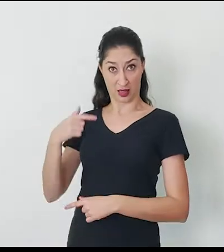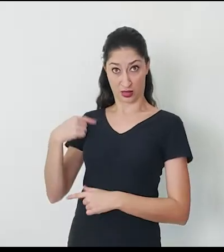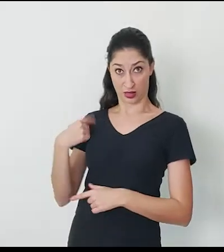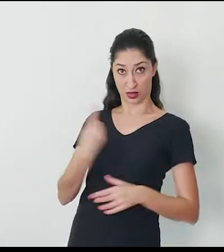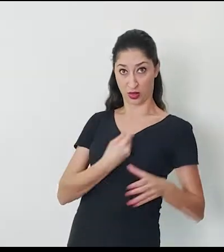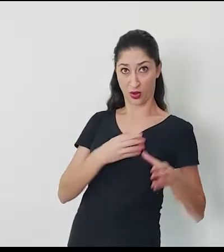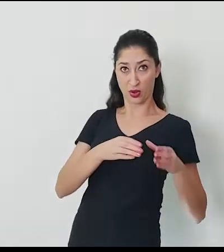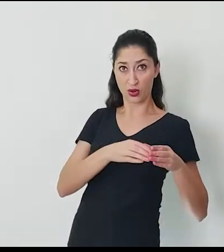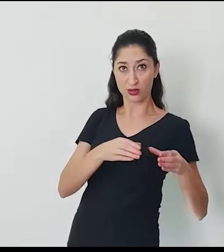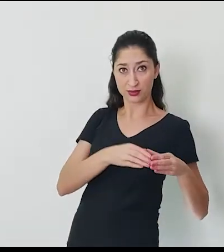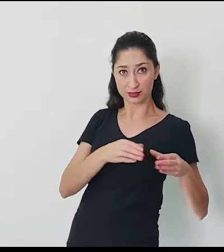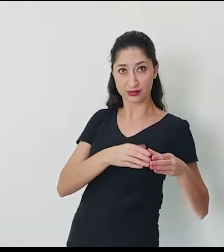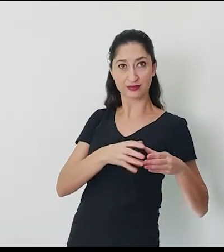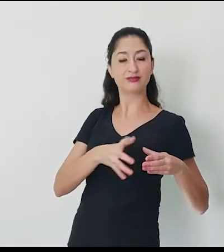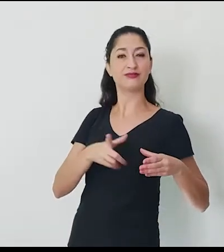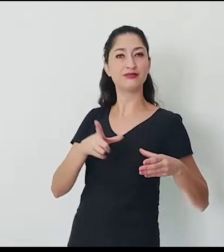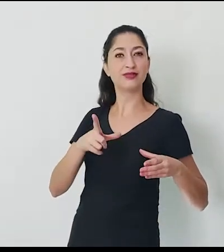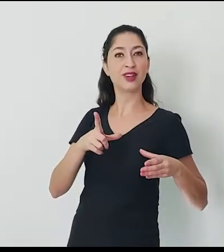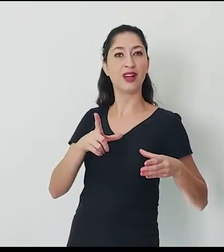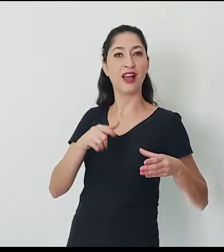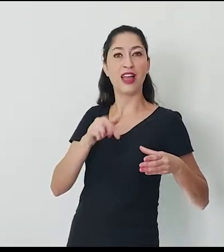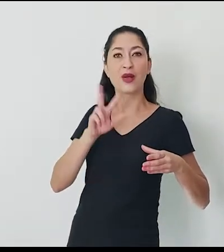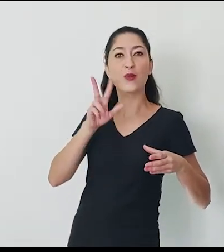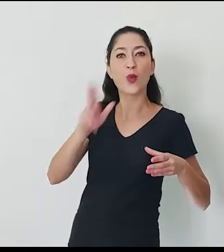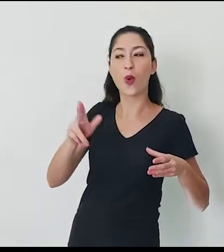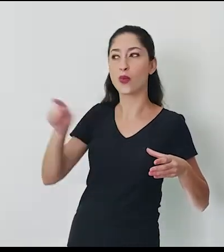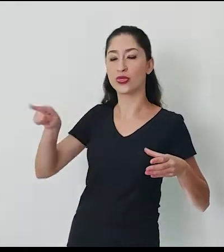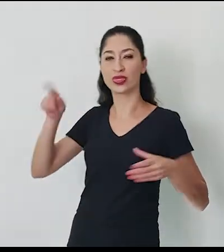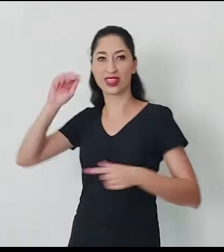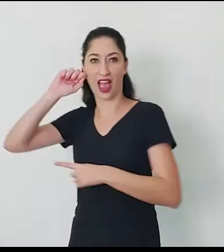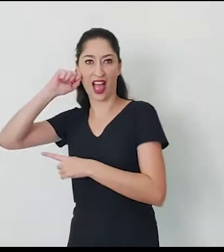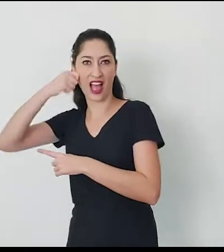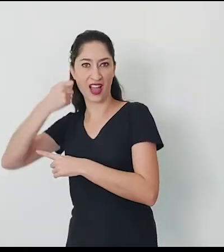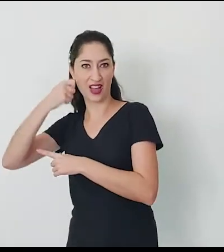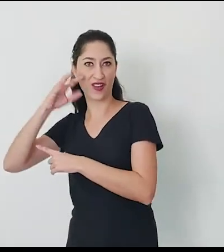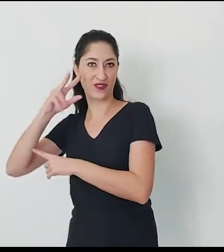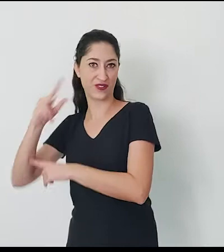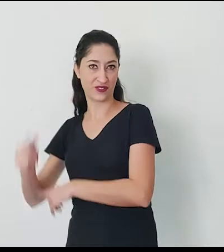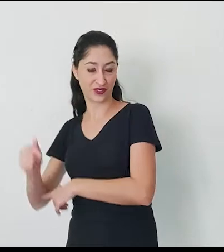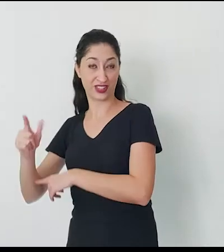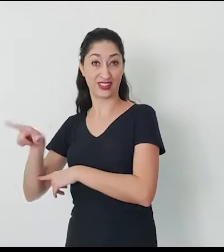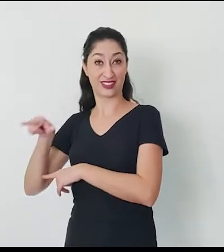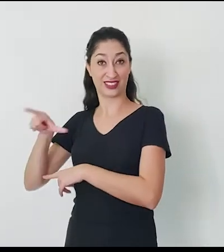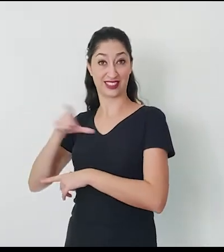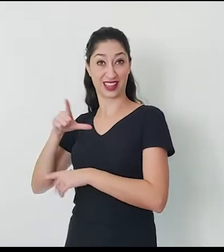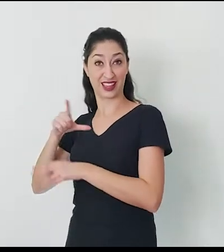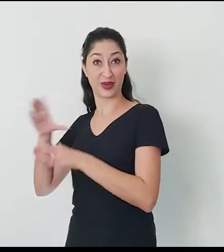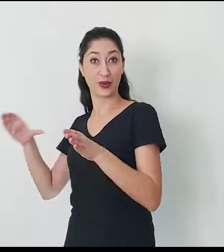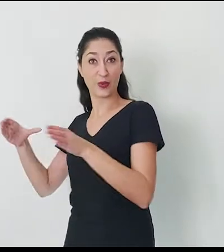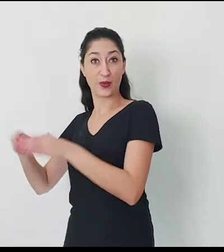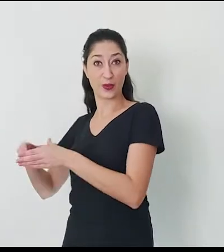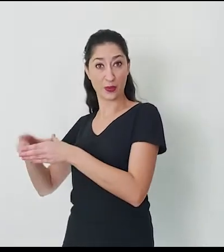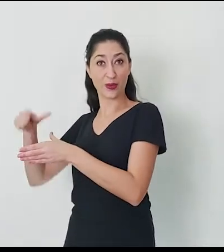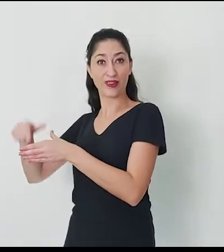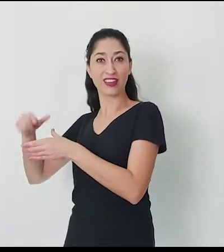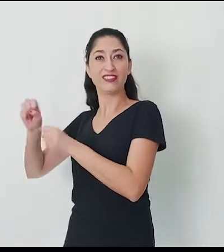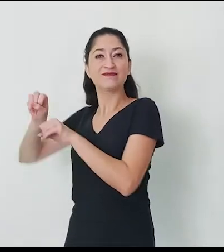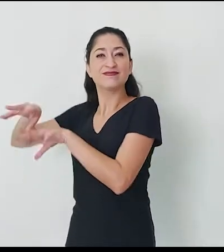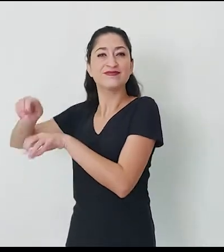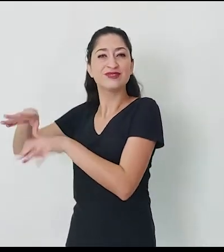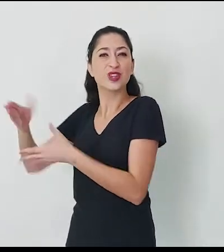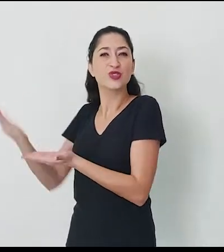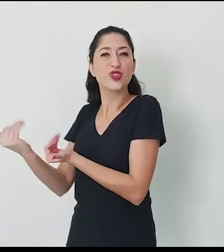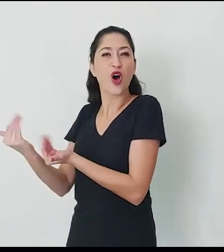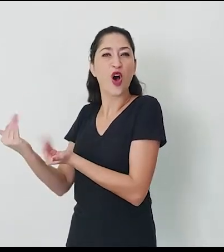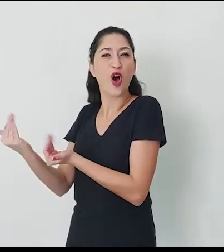os guardiões responsáveis por manter as tradições milenares e passar para os jovens os